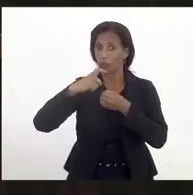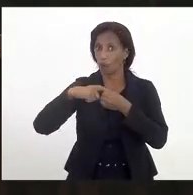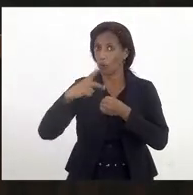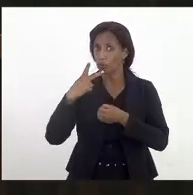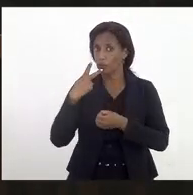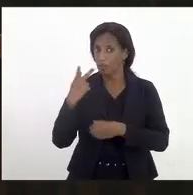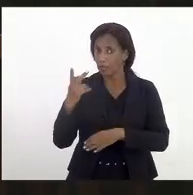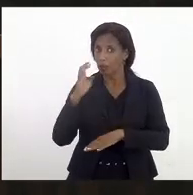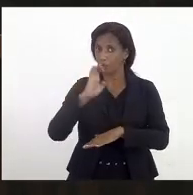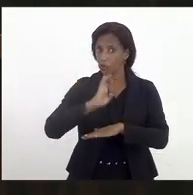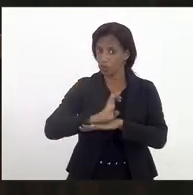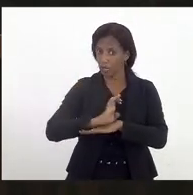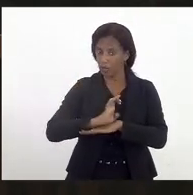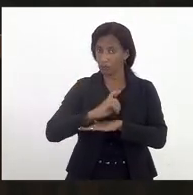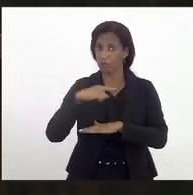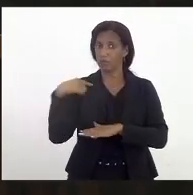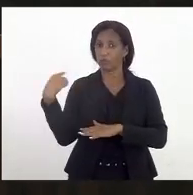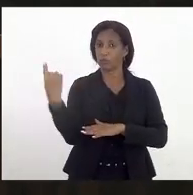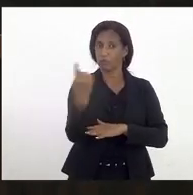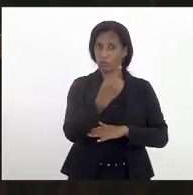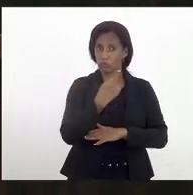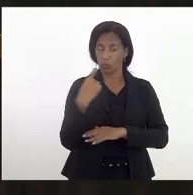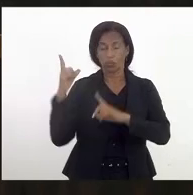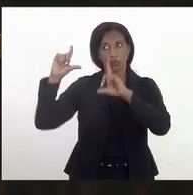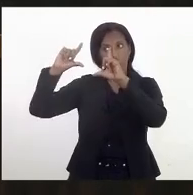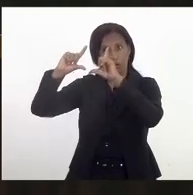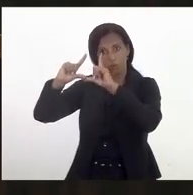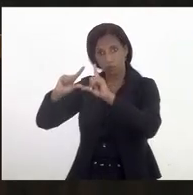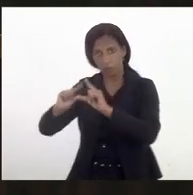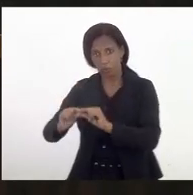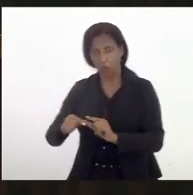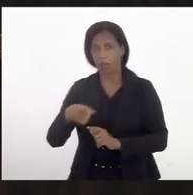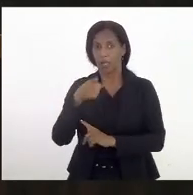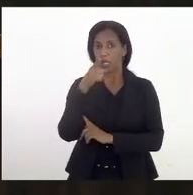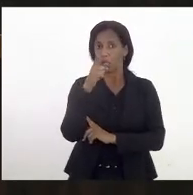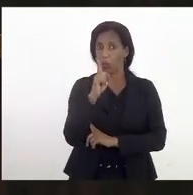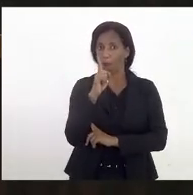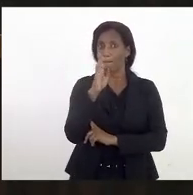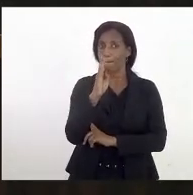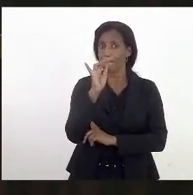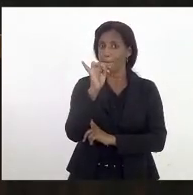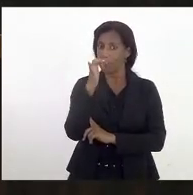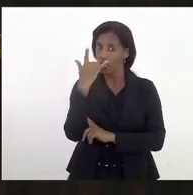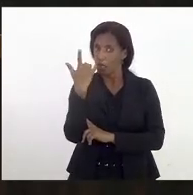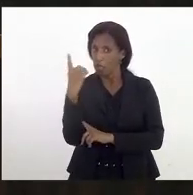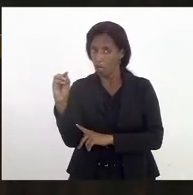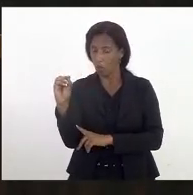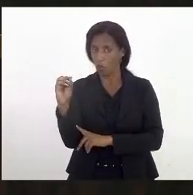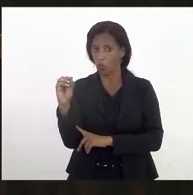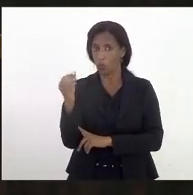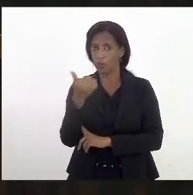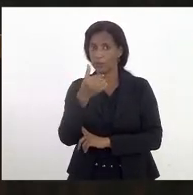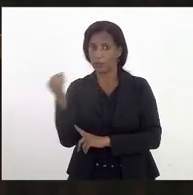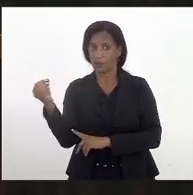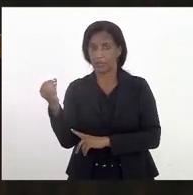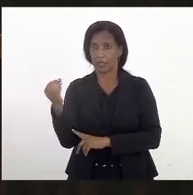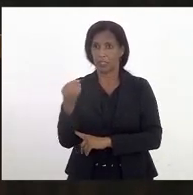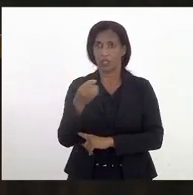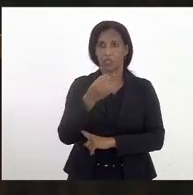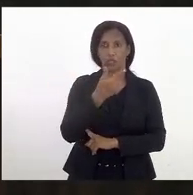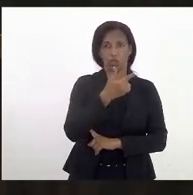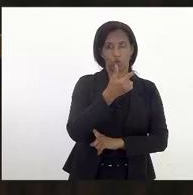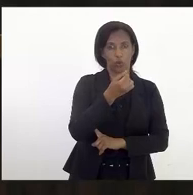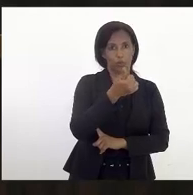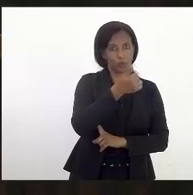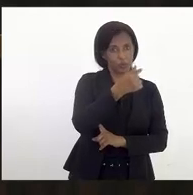como um todo reduziu e um bilhão e 100 milhões de reais a despesa com pessoal de 17 para